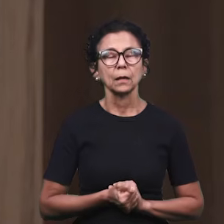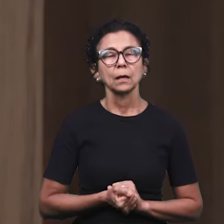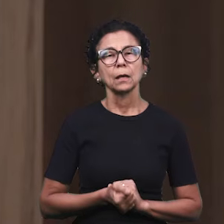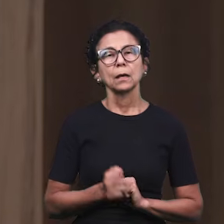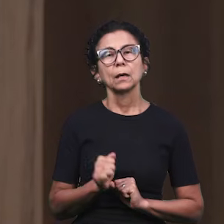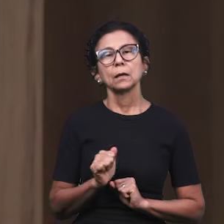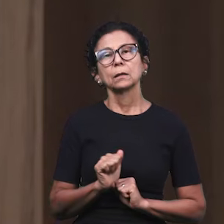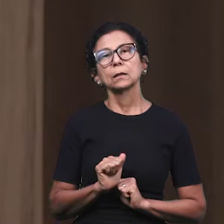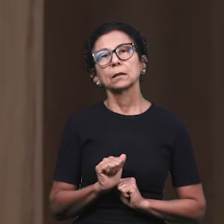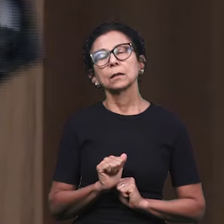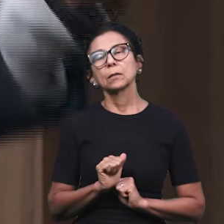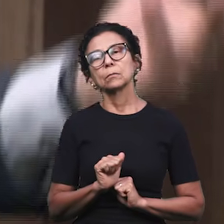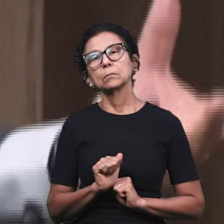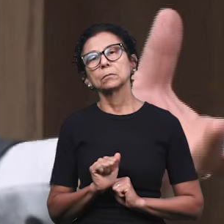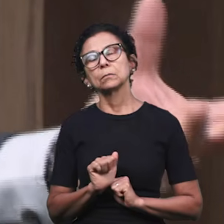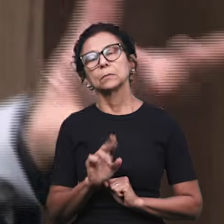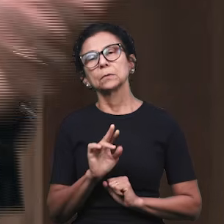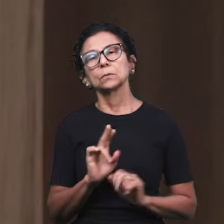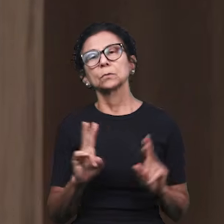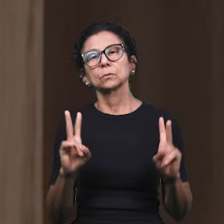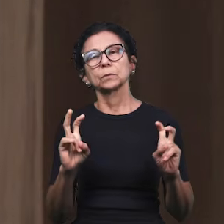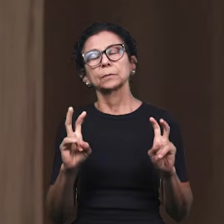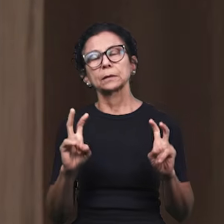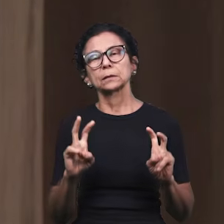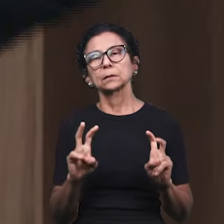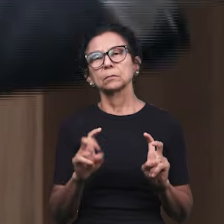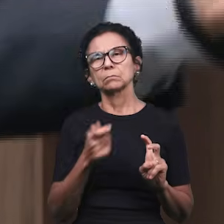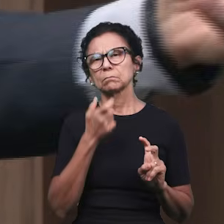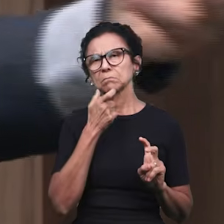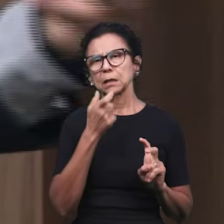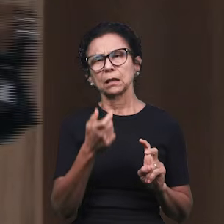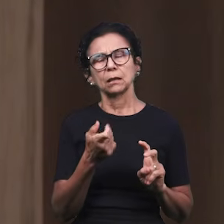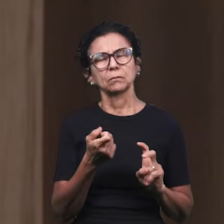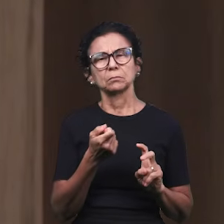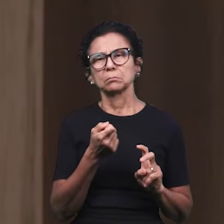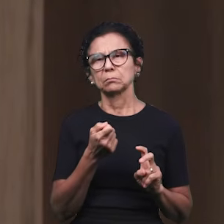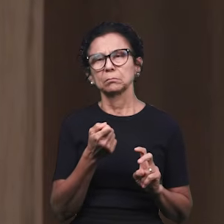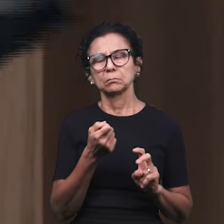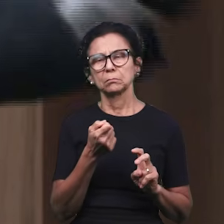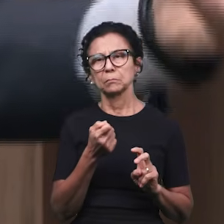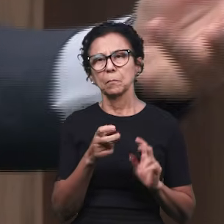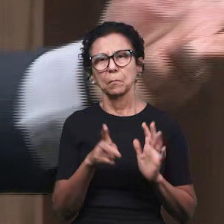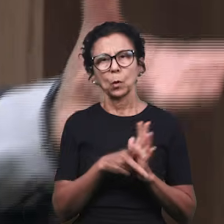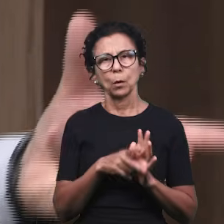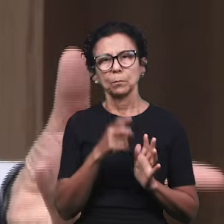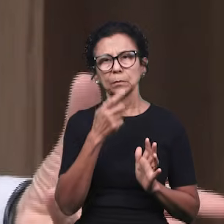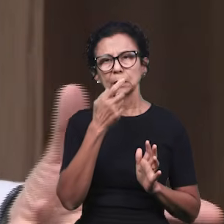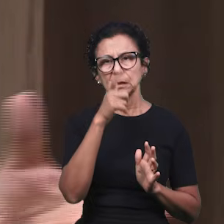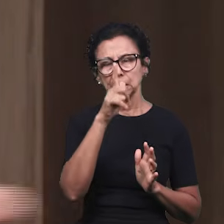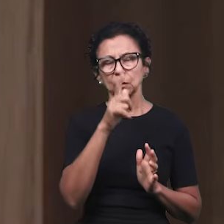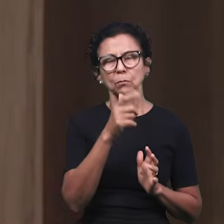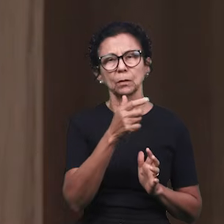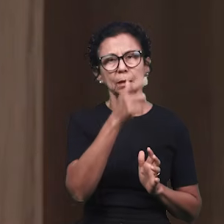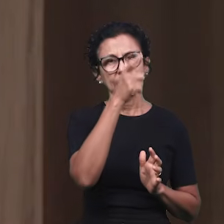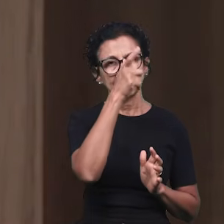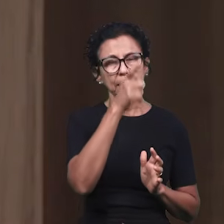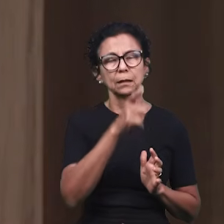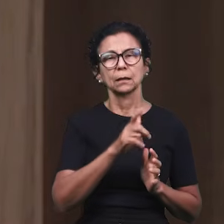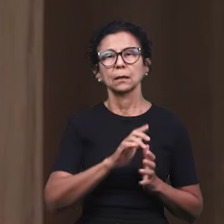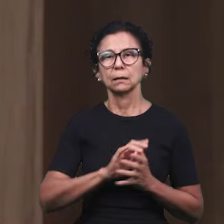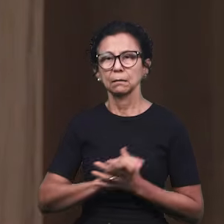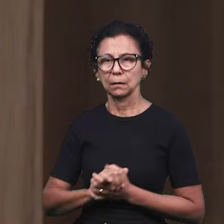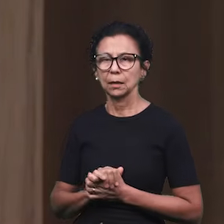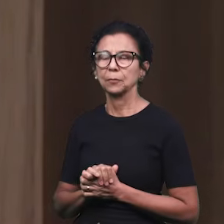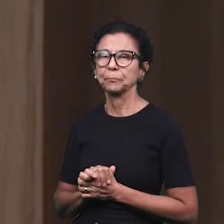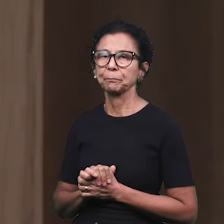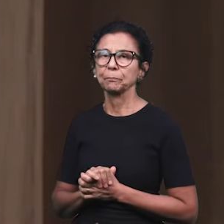que nós conhecemos como a tarrafa, né? Então, eles estavam fazendo a pesca com uma tarrafa. E ele